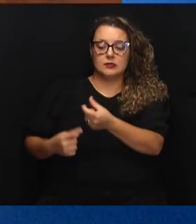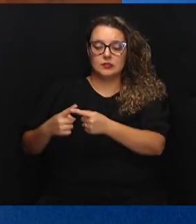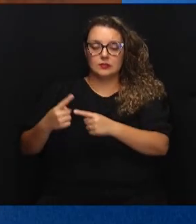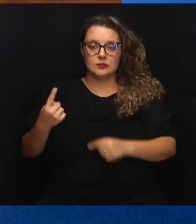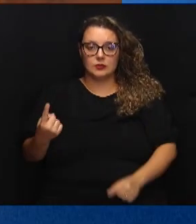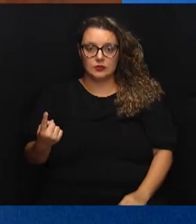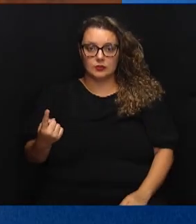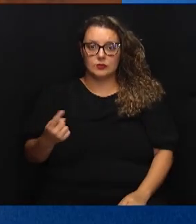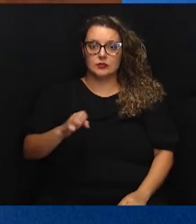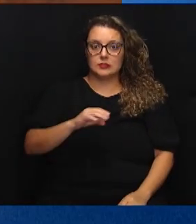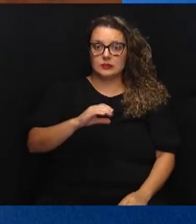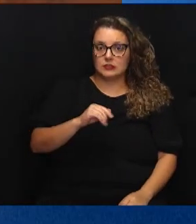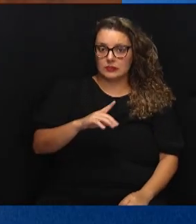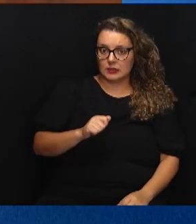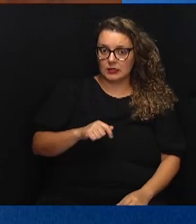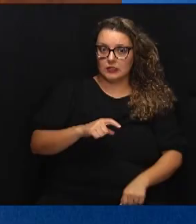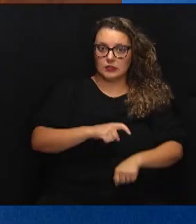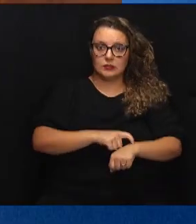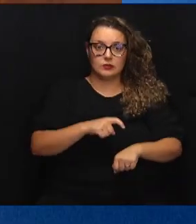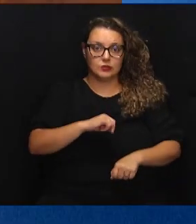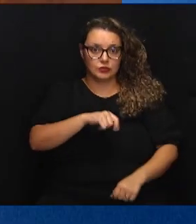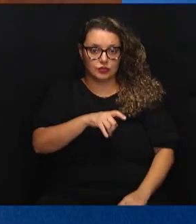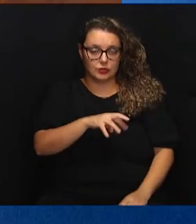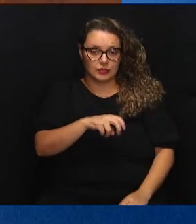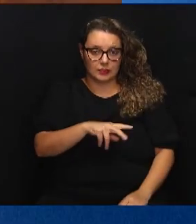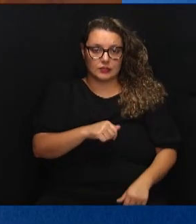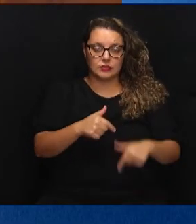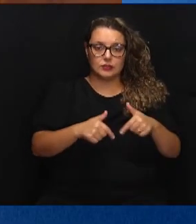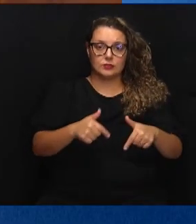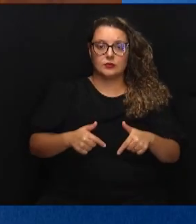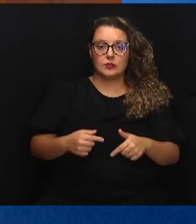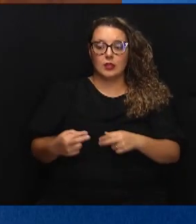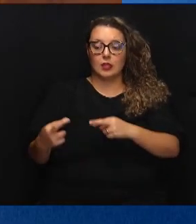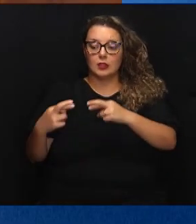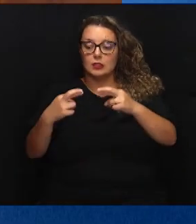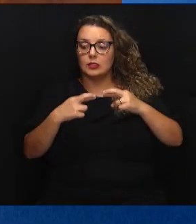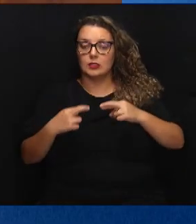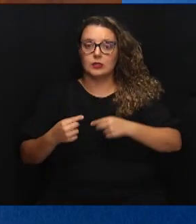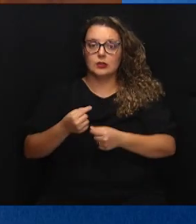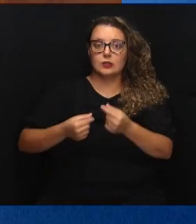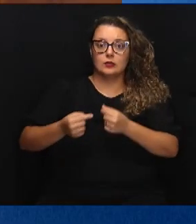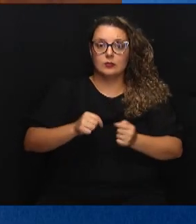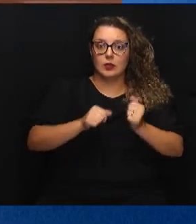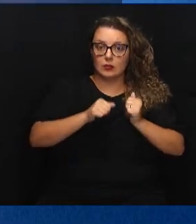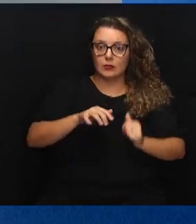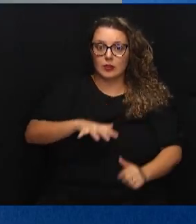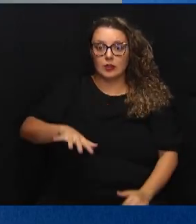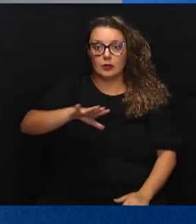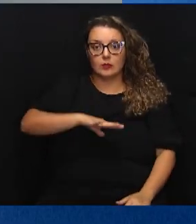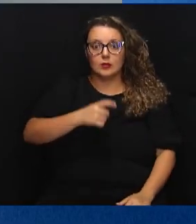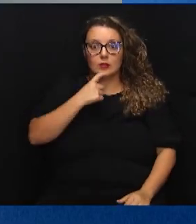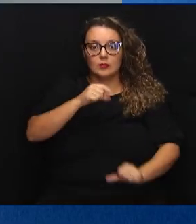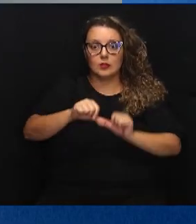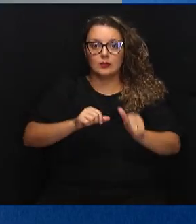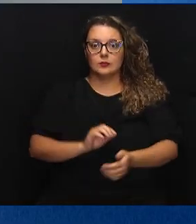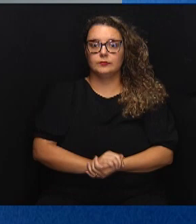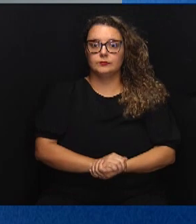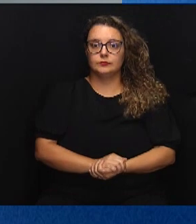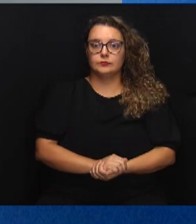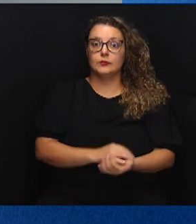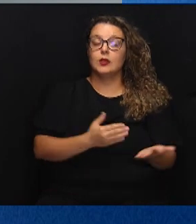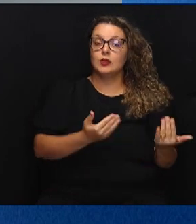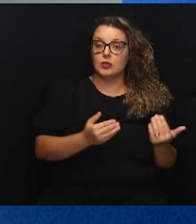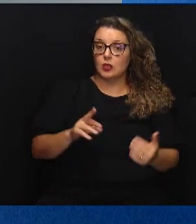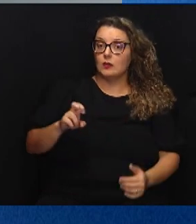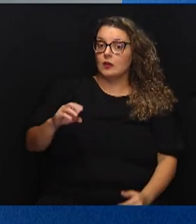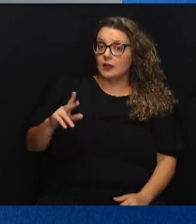trabalho, representantes analisaram os benefícios econômicos da mudança para Campinas. Jovens egressos